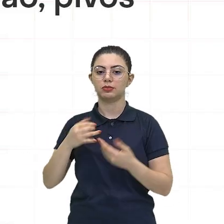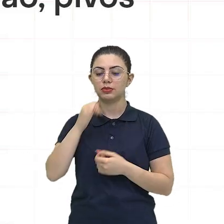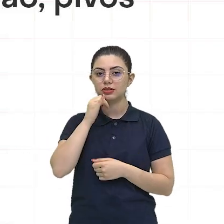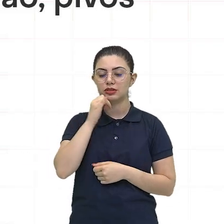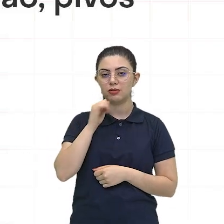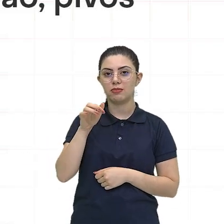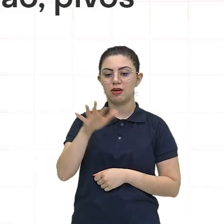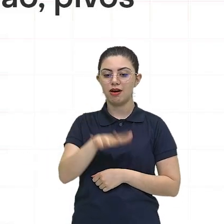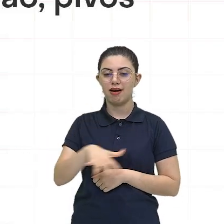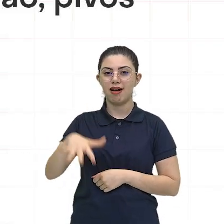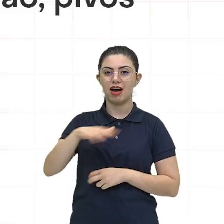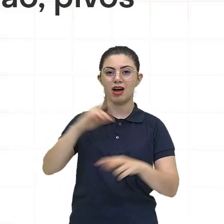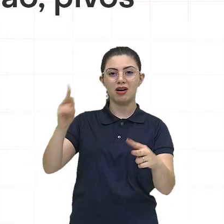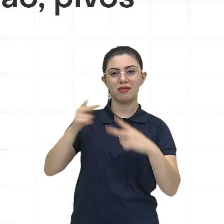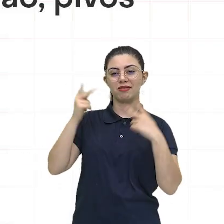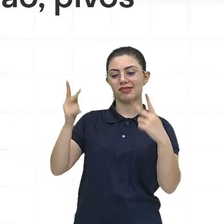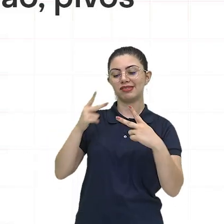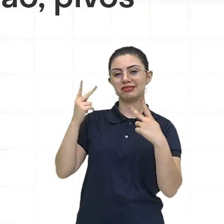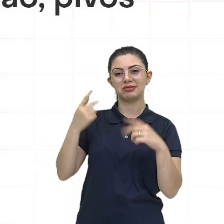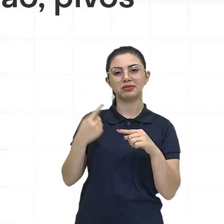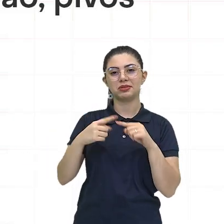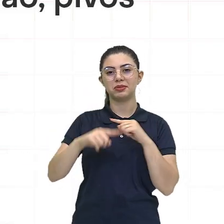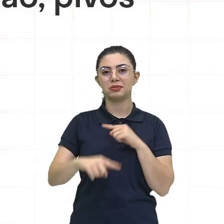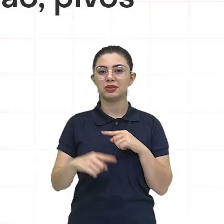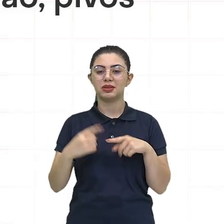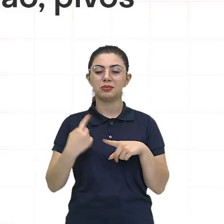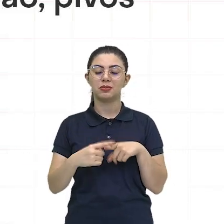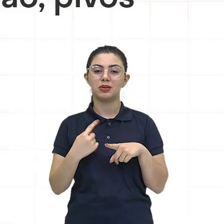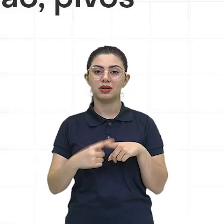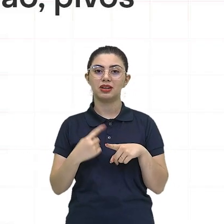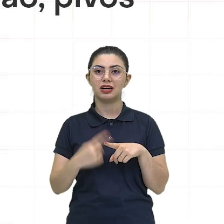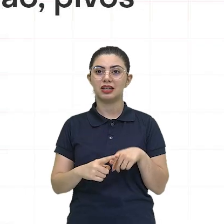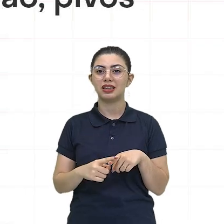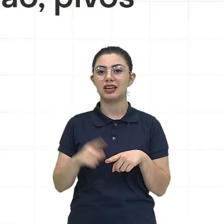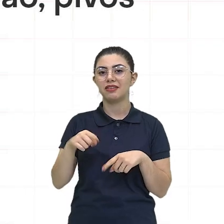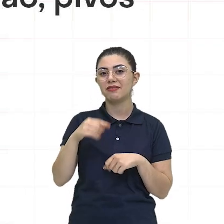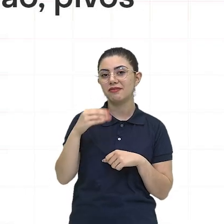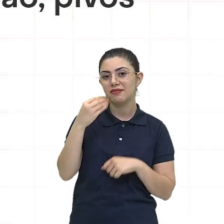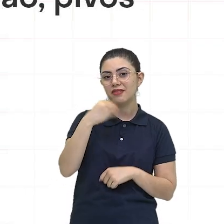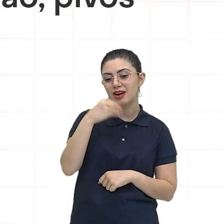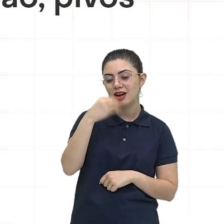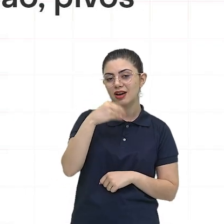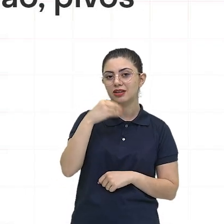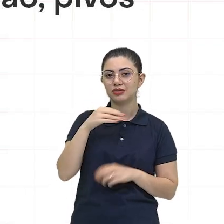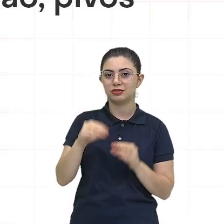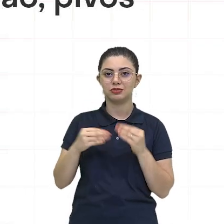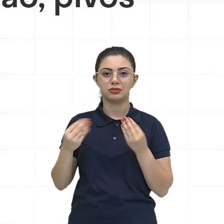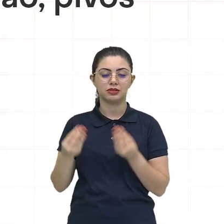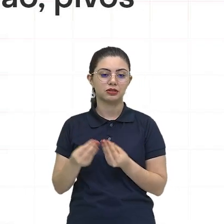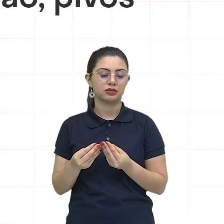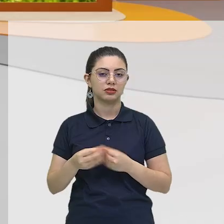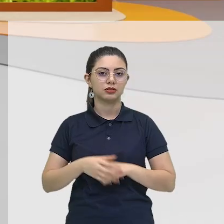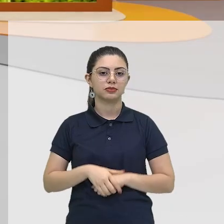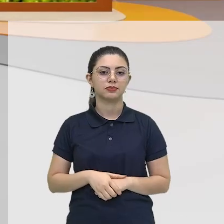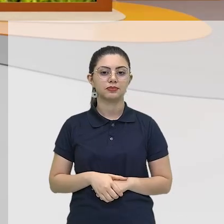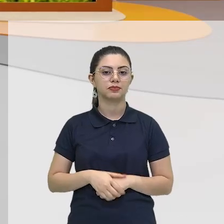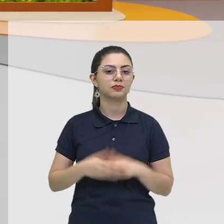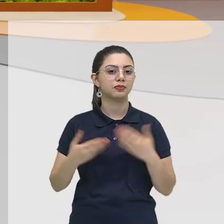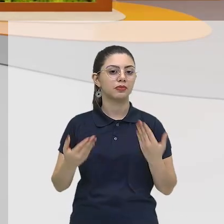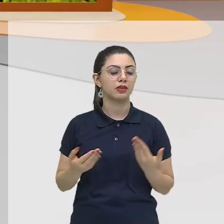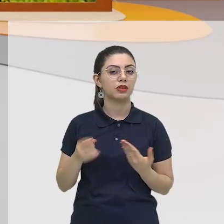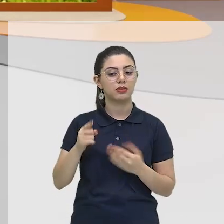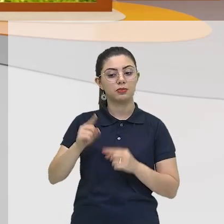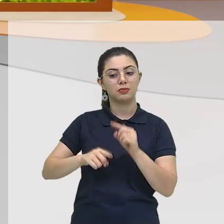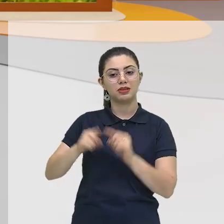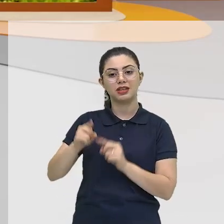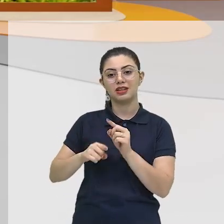regiões com ventos fortes, porque acaba sendo ali um material pouco mais frágil, tá? Então, a gente vai observar, né, que